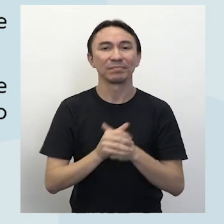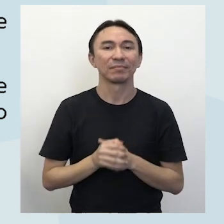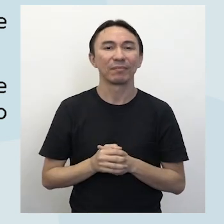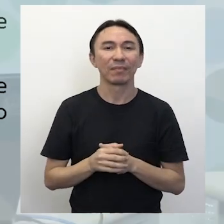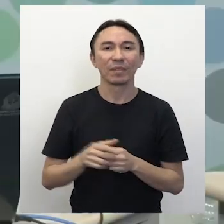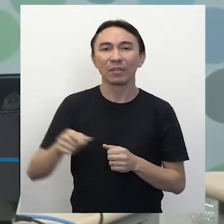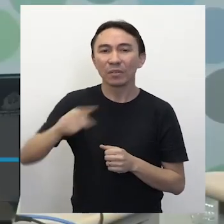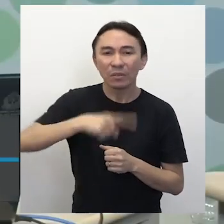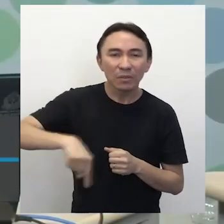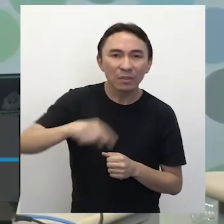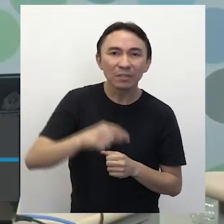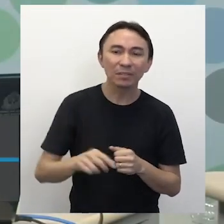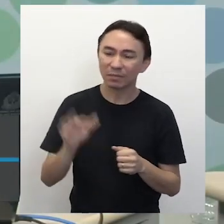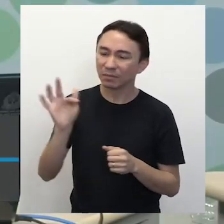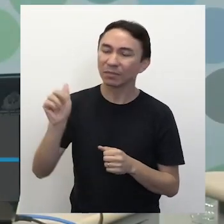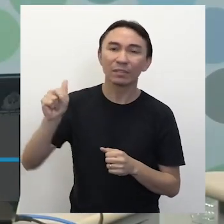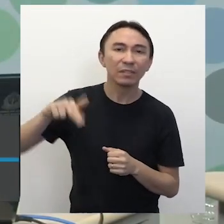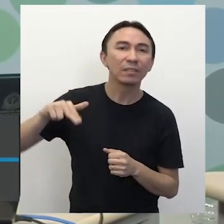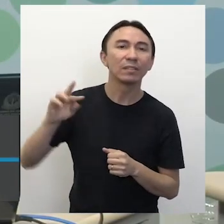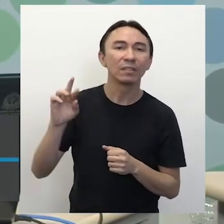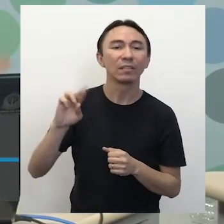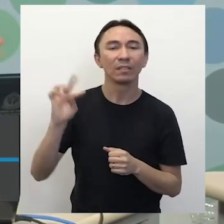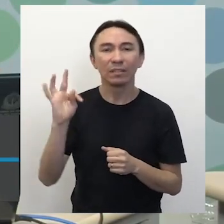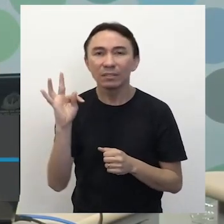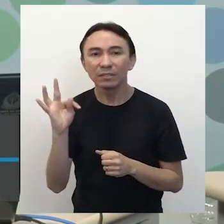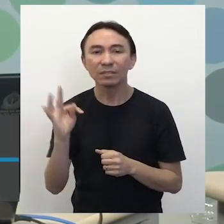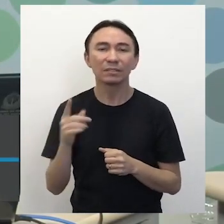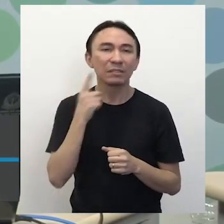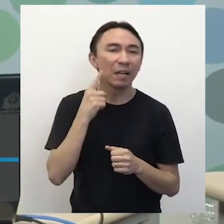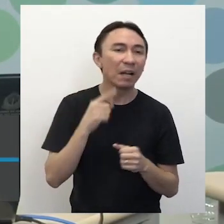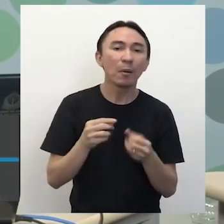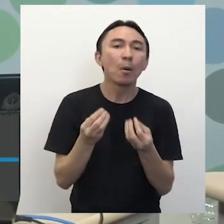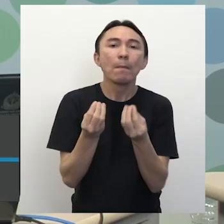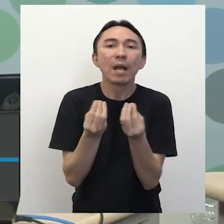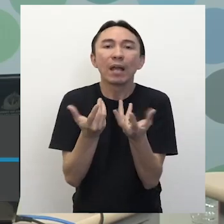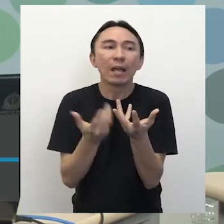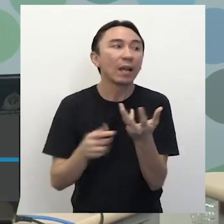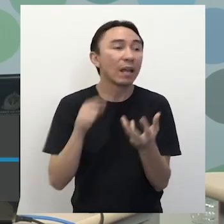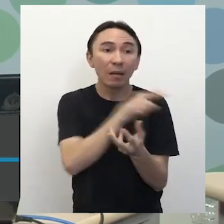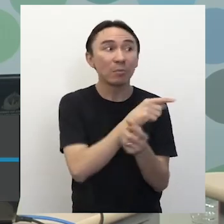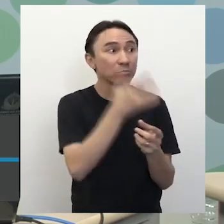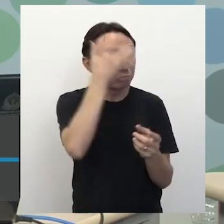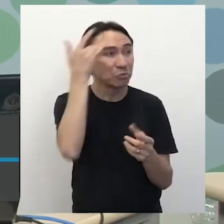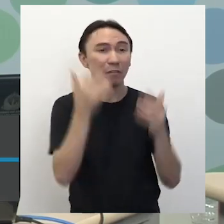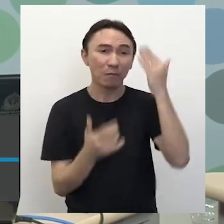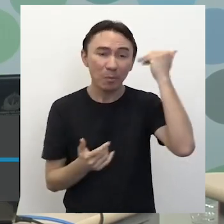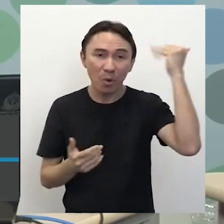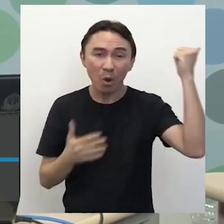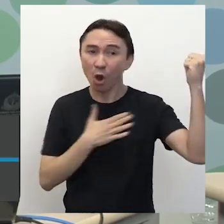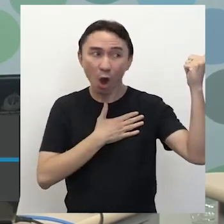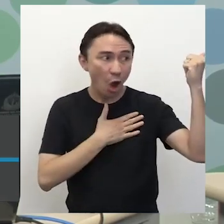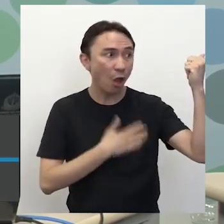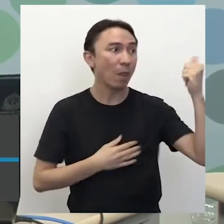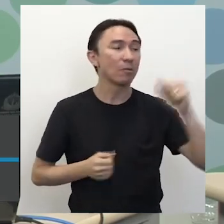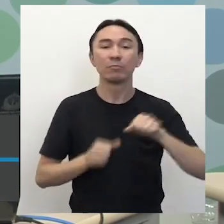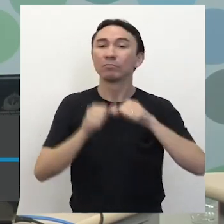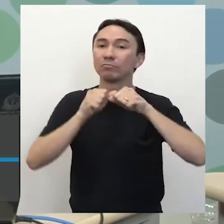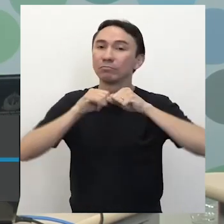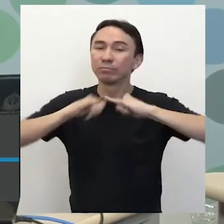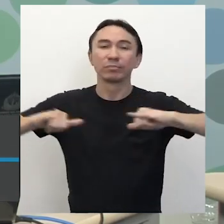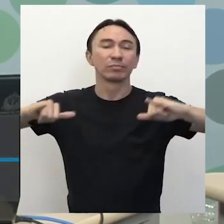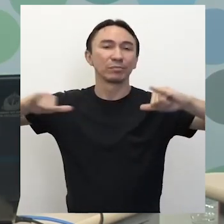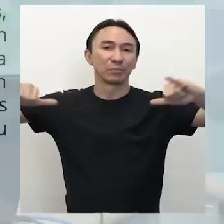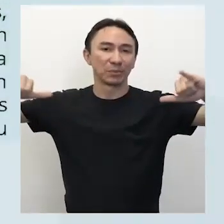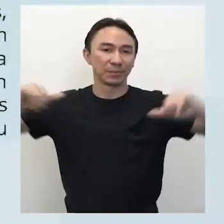maior objetivo da fanart, como vocês bem disseram, é de divulgar a obra daquela pessoa que você gosta muito. E aí, lá no caderno do aluno,